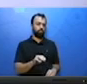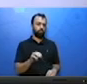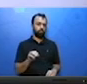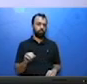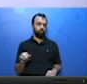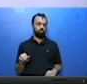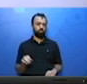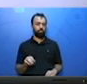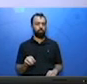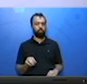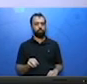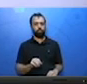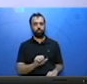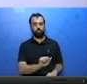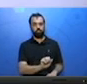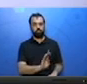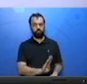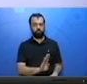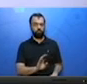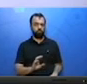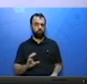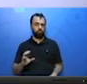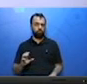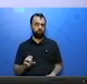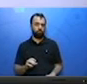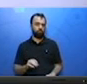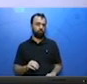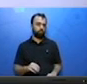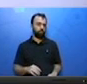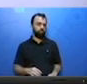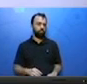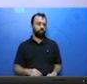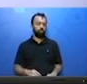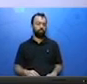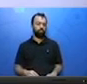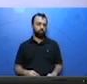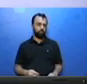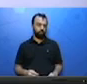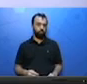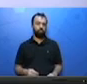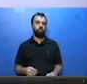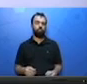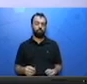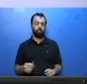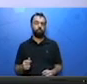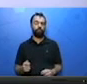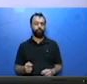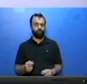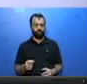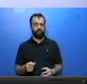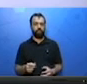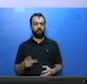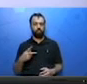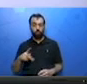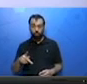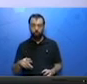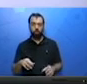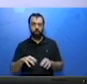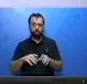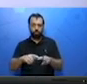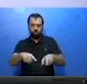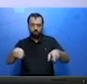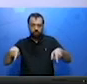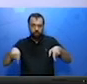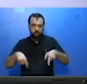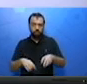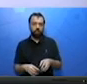C, 0 e 1 e D, 0 e 5. O proprietário do terreno pretende construir uma cerca